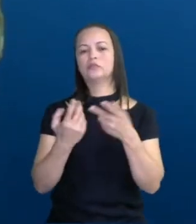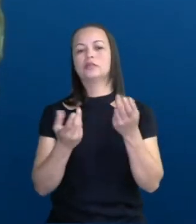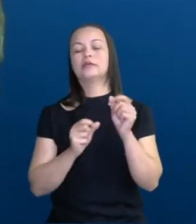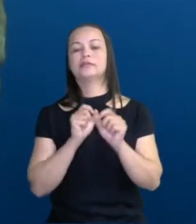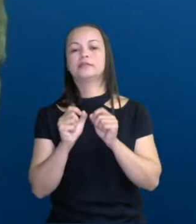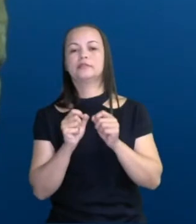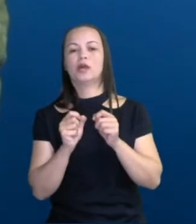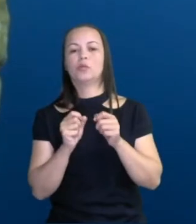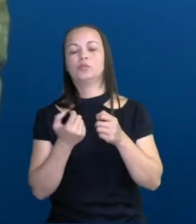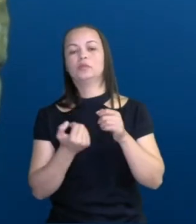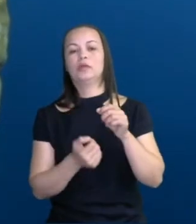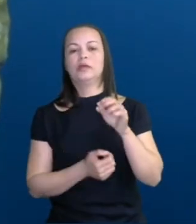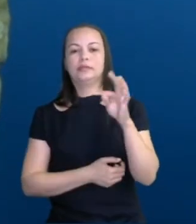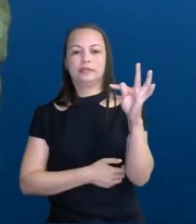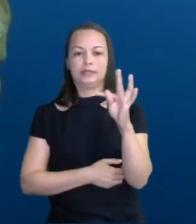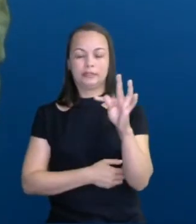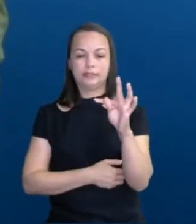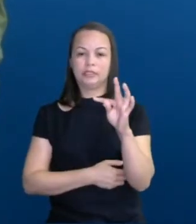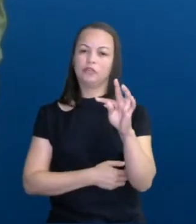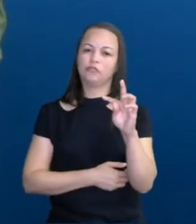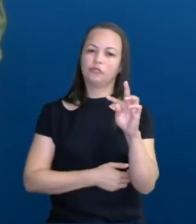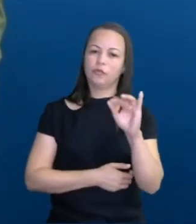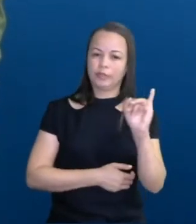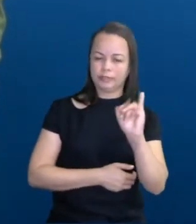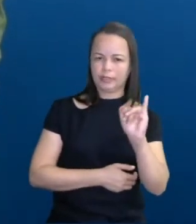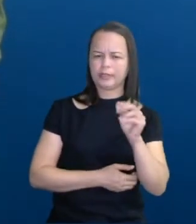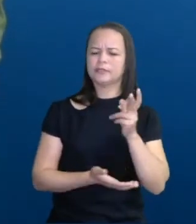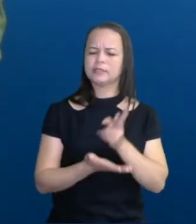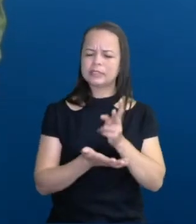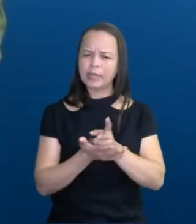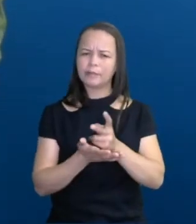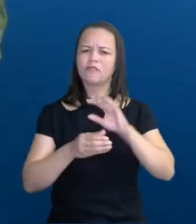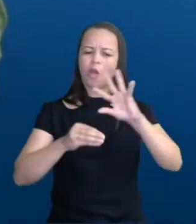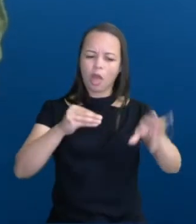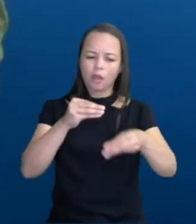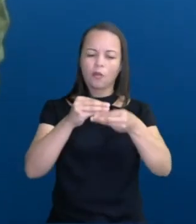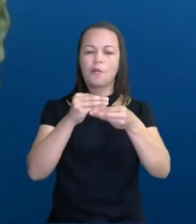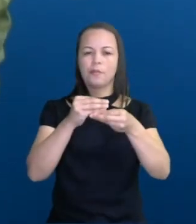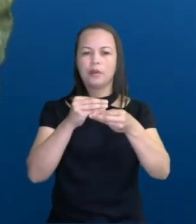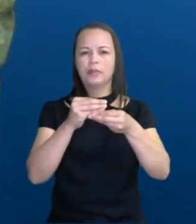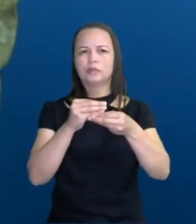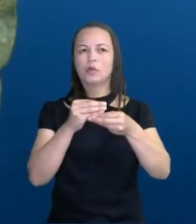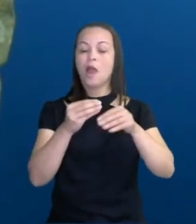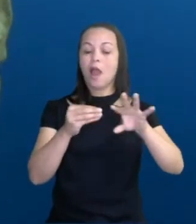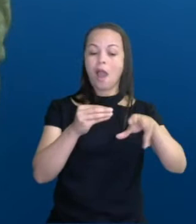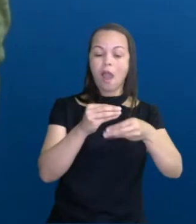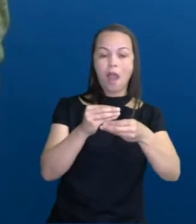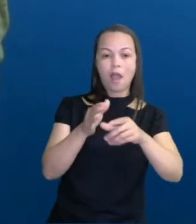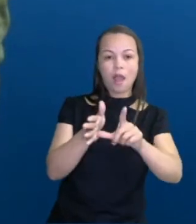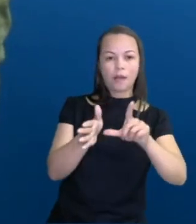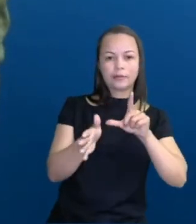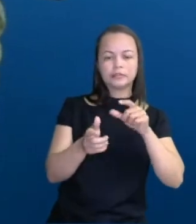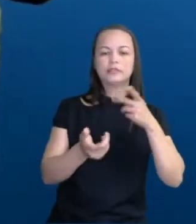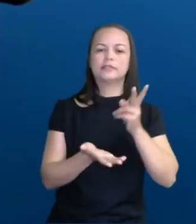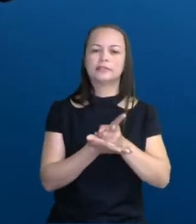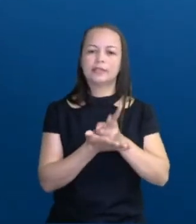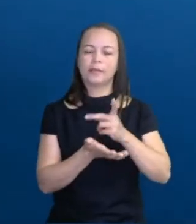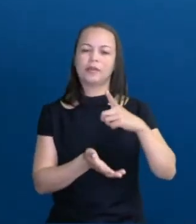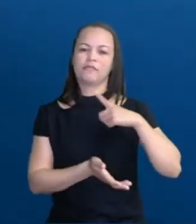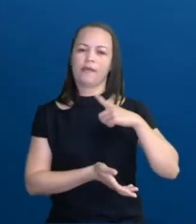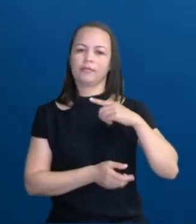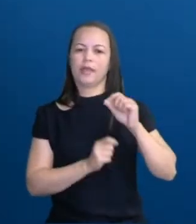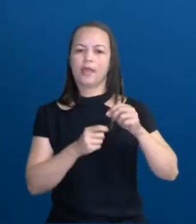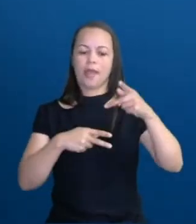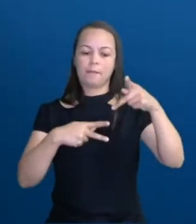indiretos ou seja ele sempre vão receber um complemento e antes do complemento sempre vai